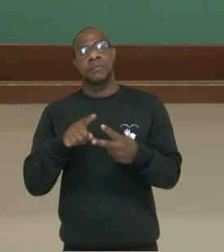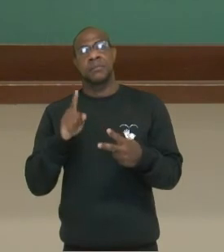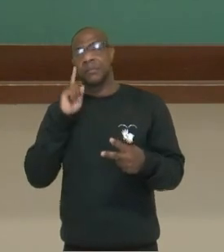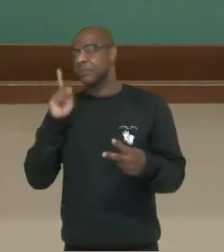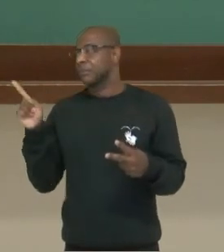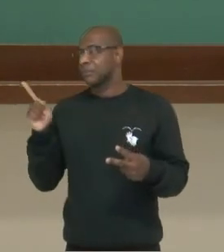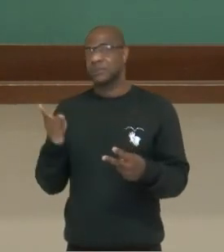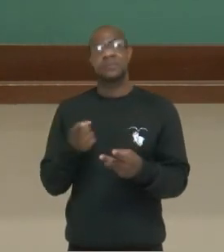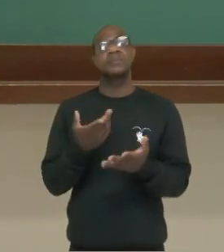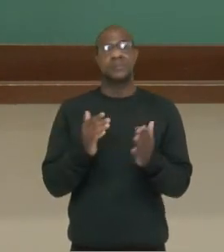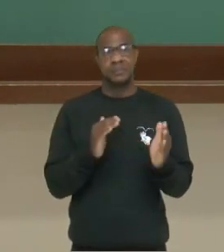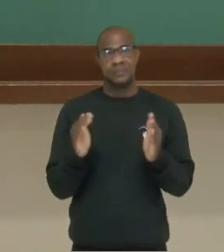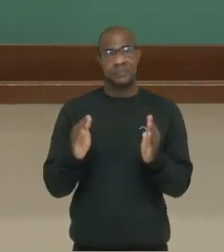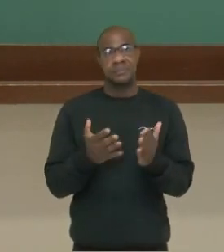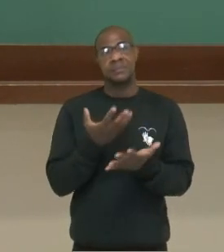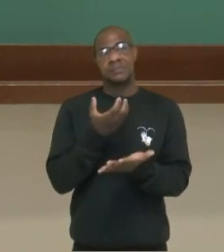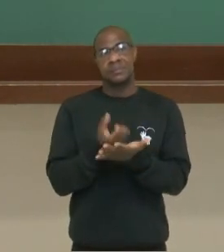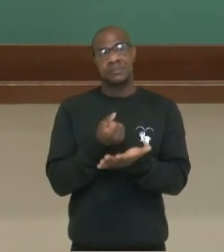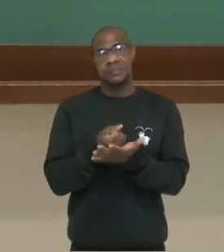também para Android e iOS.